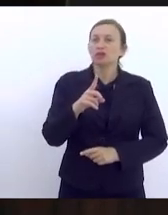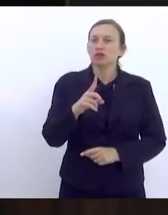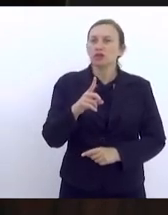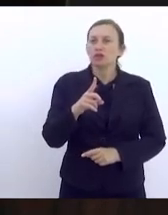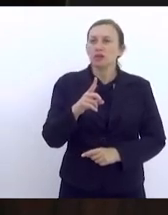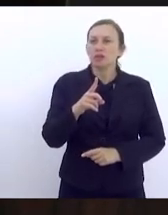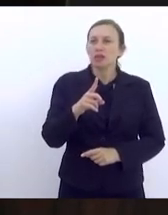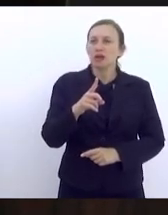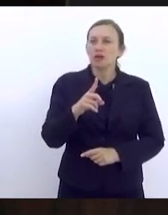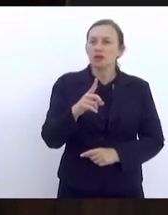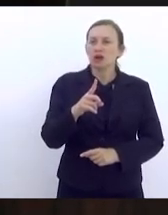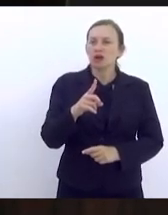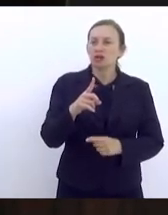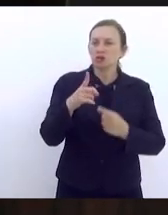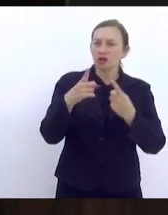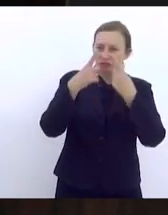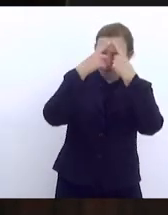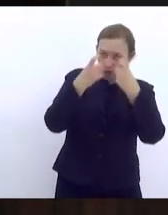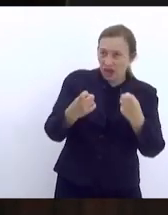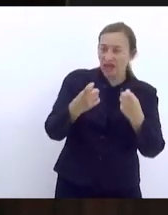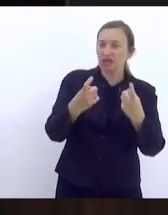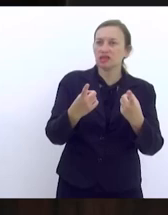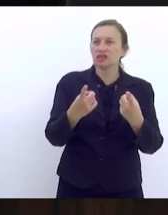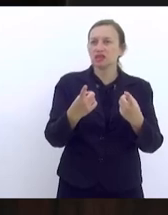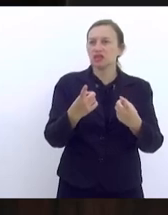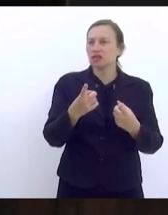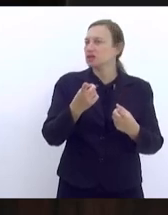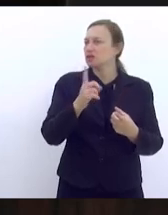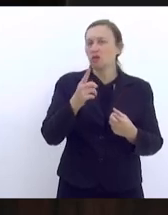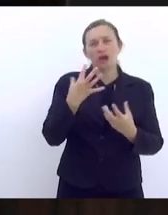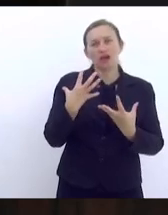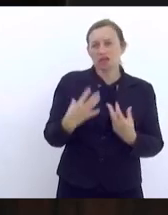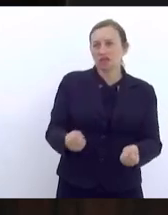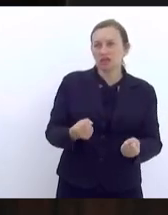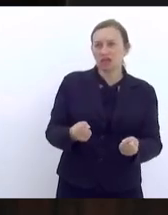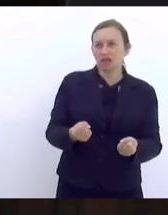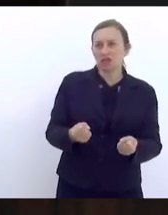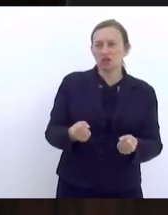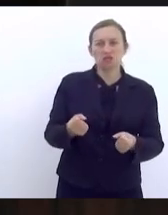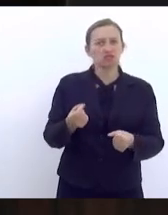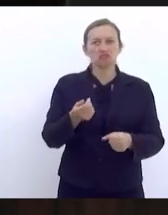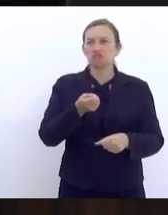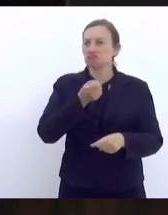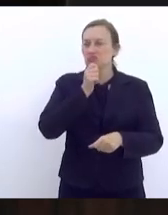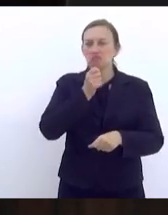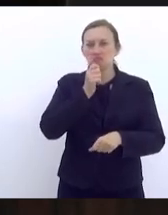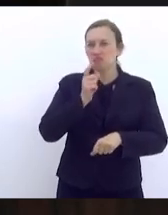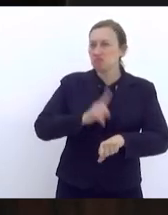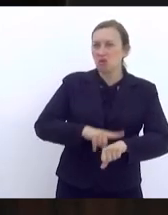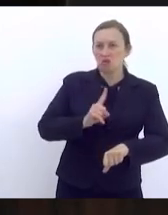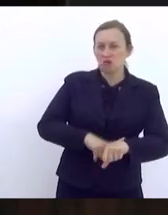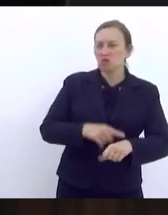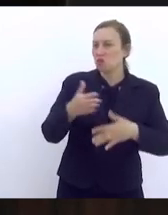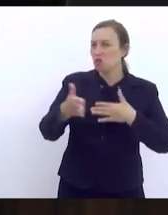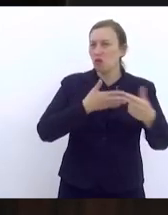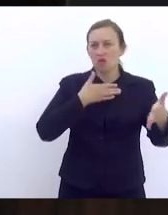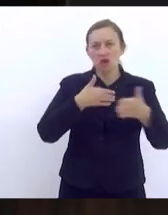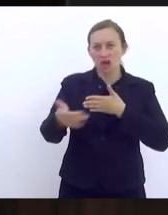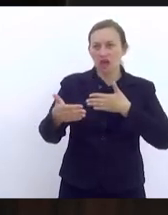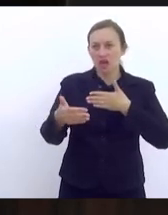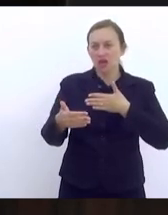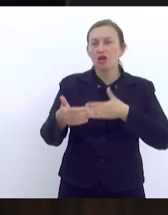agressão o descaso isso não é admissível em momento algum seja por qualquer